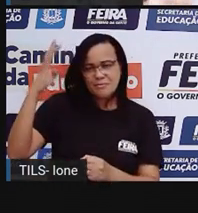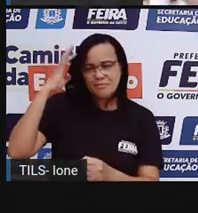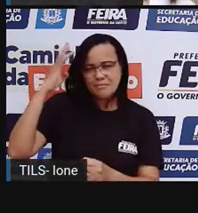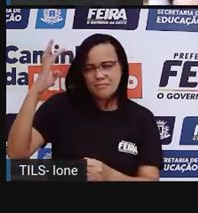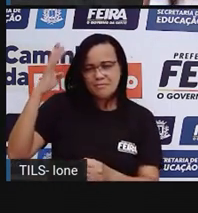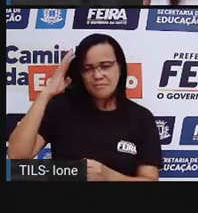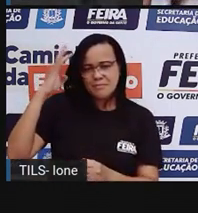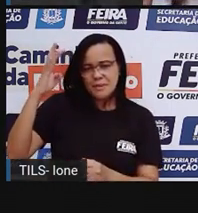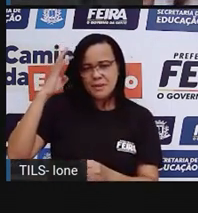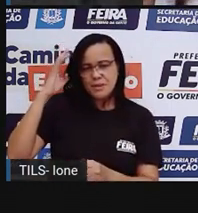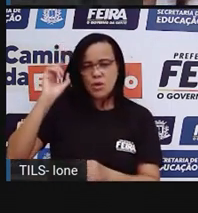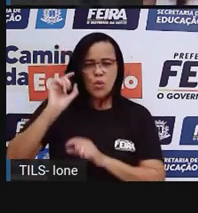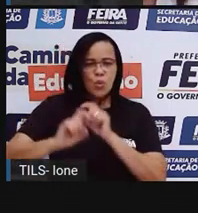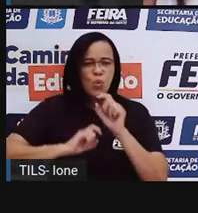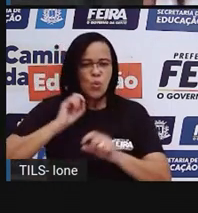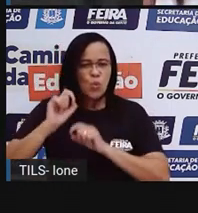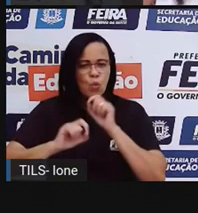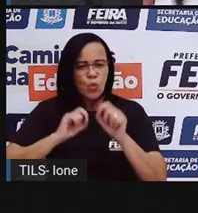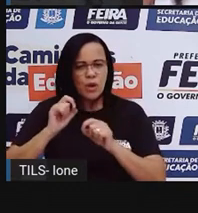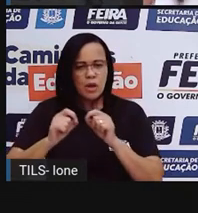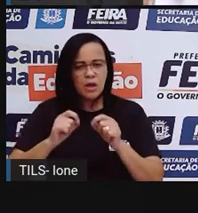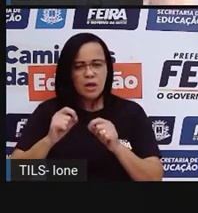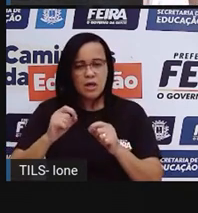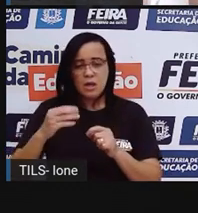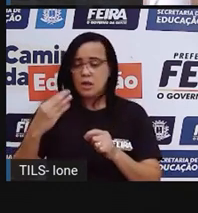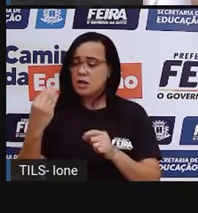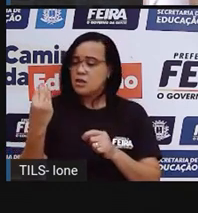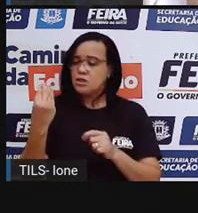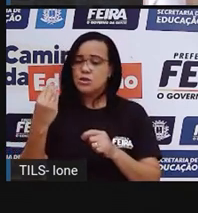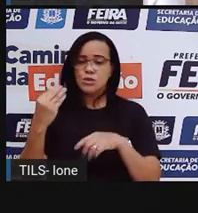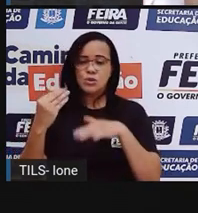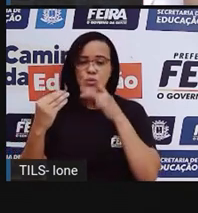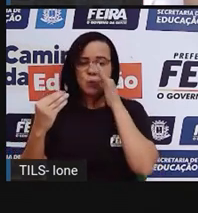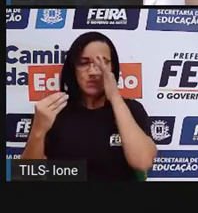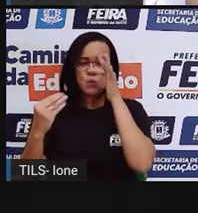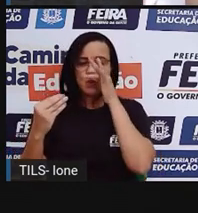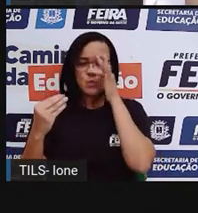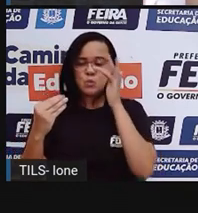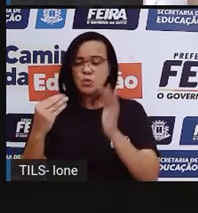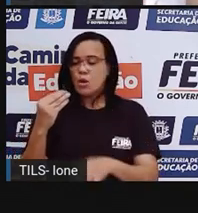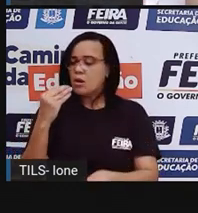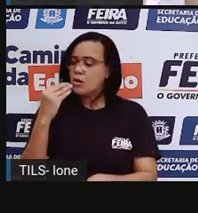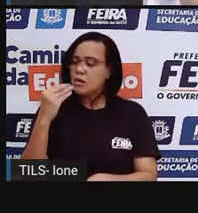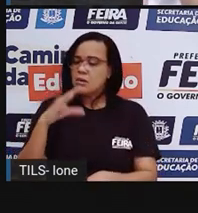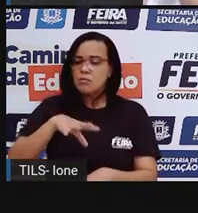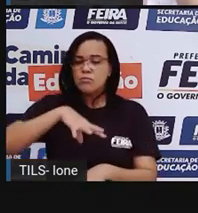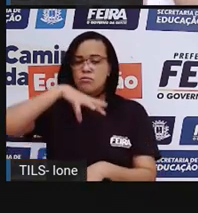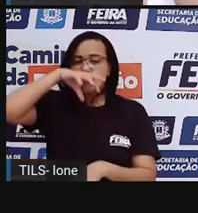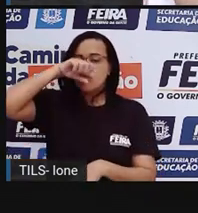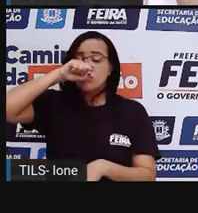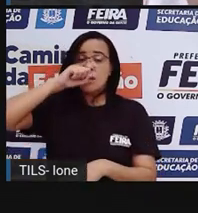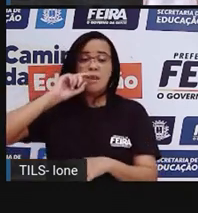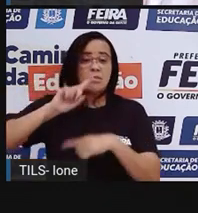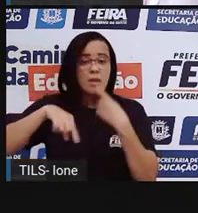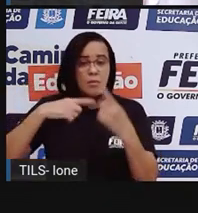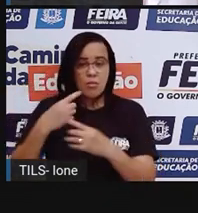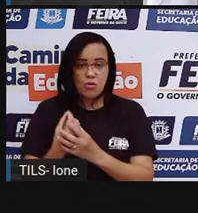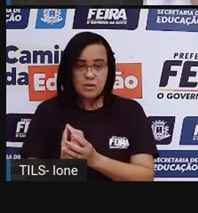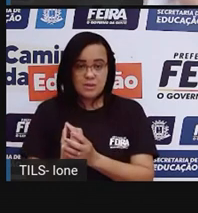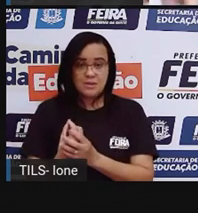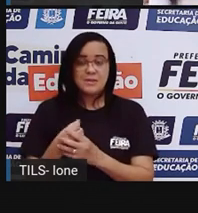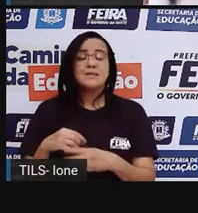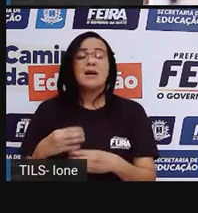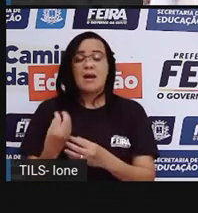vela. Então, primeiro você cheira a flor, ó, e depois você faz o quê? Apaga a vela. Aí você, ó,